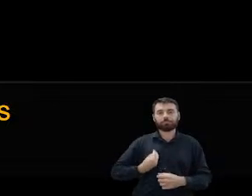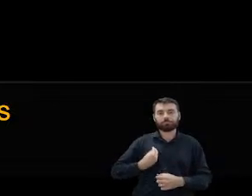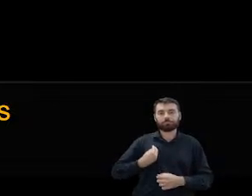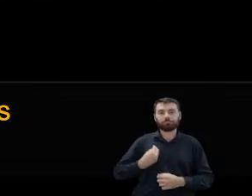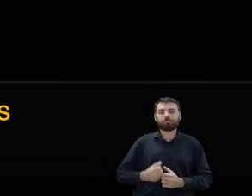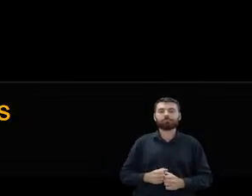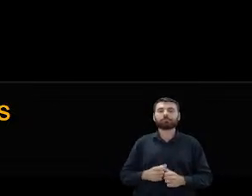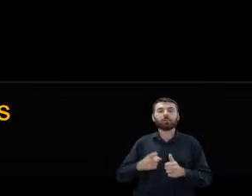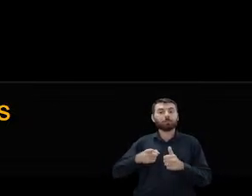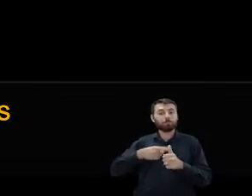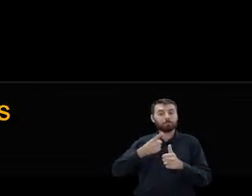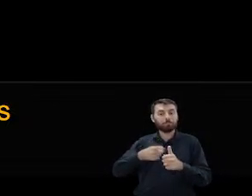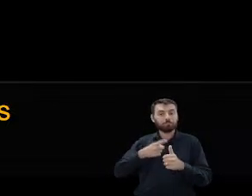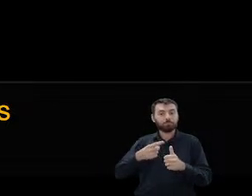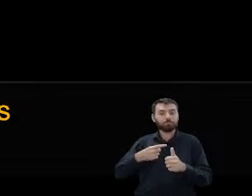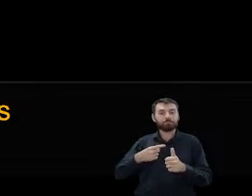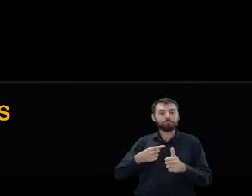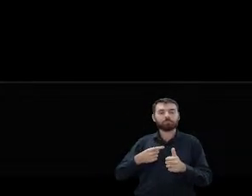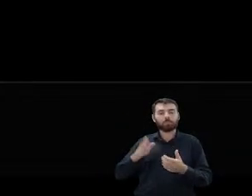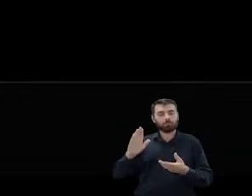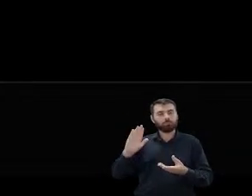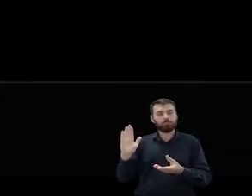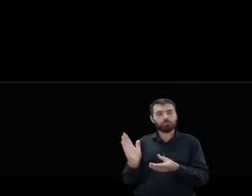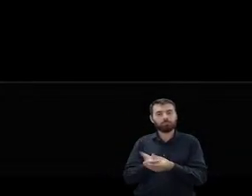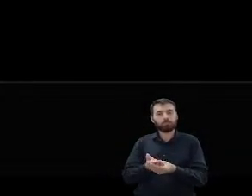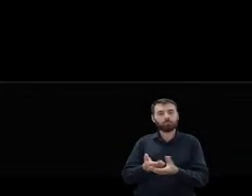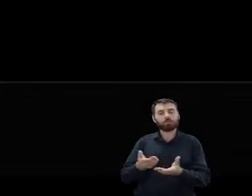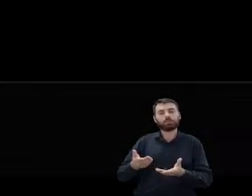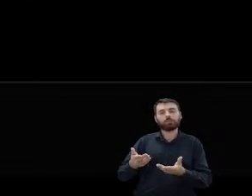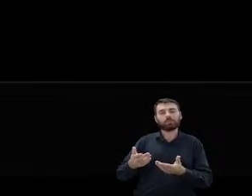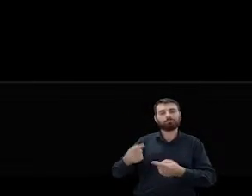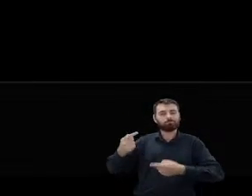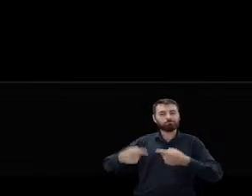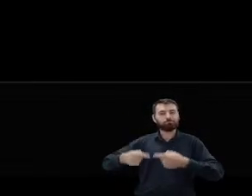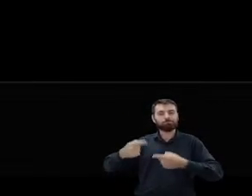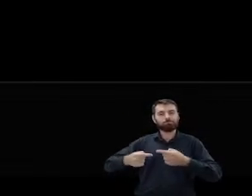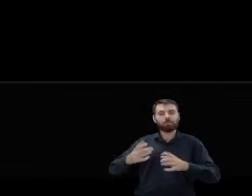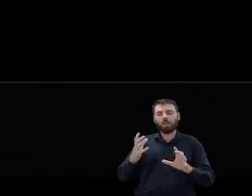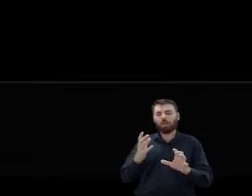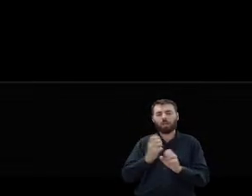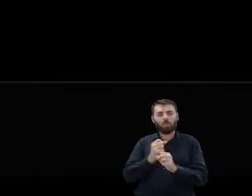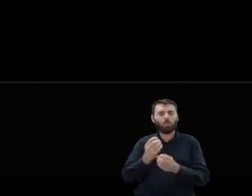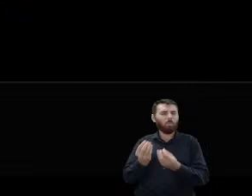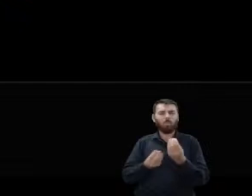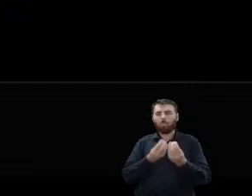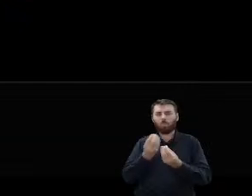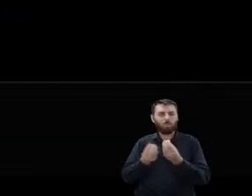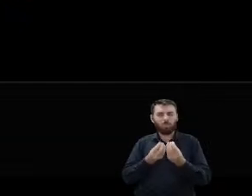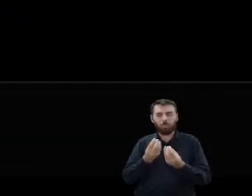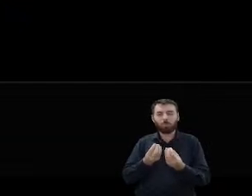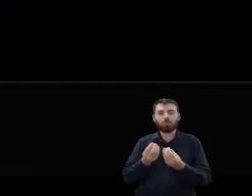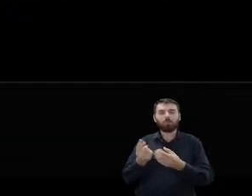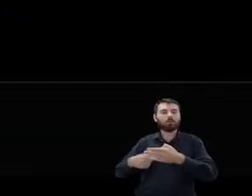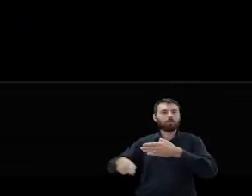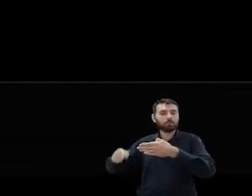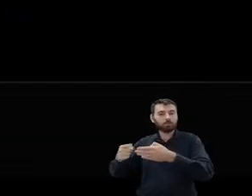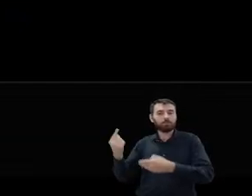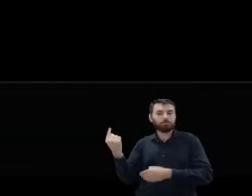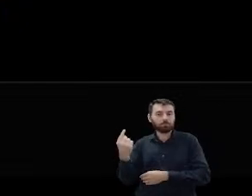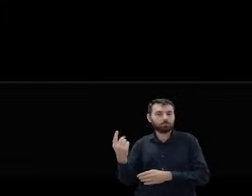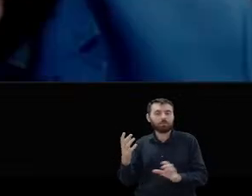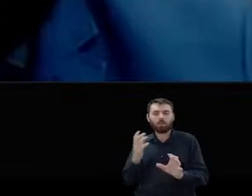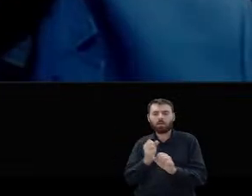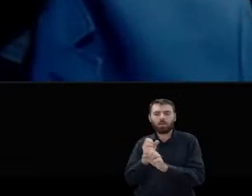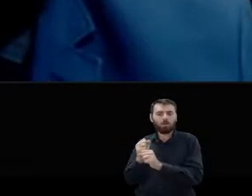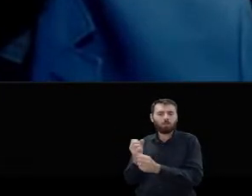Inicialmente, né, esse é um processo que visa muito ali discutir a forma de cálculo, como foi efetuada na primeira instância, né, como foi homologado pelo